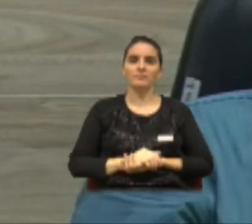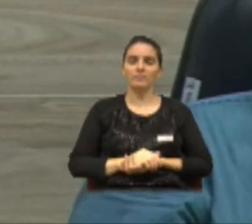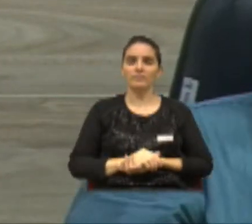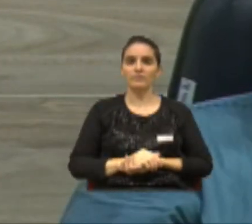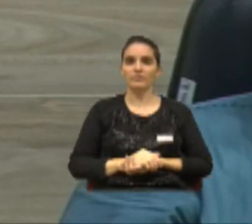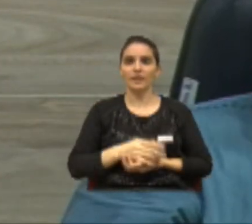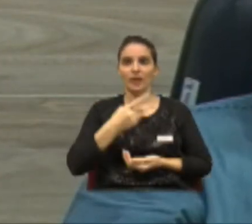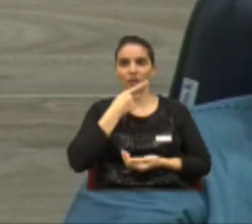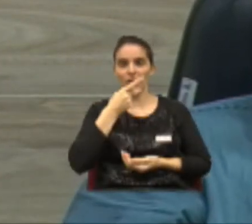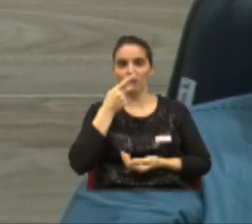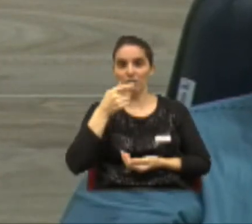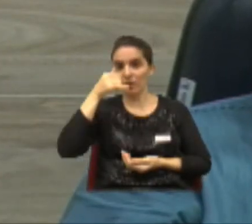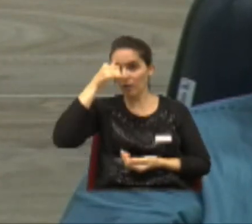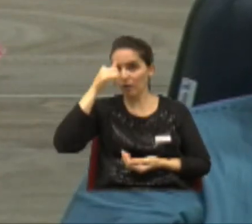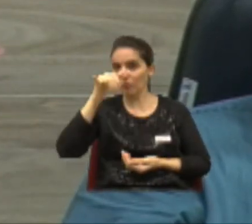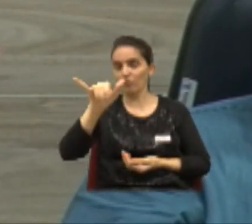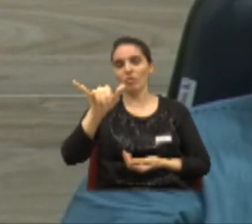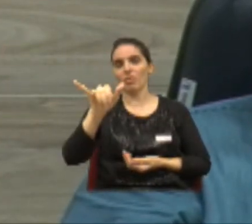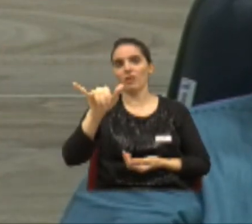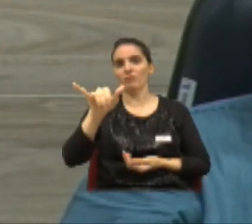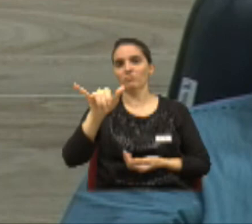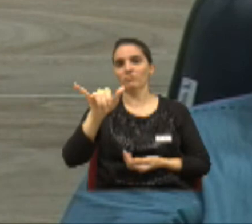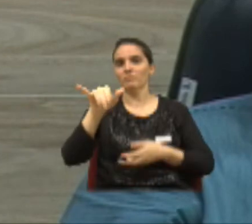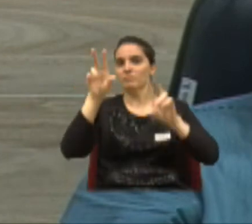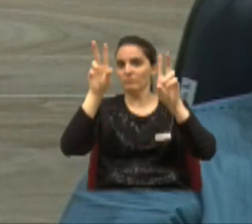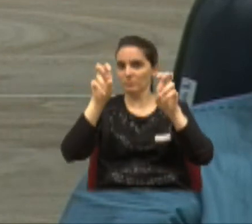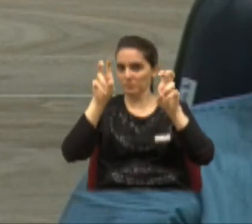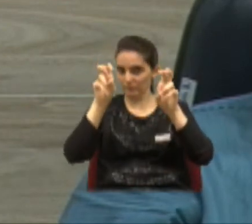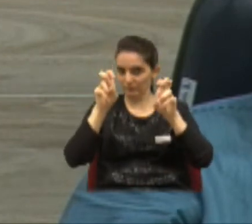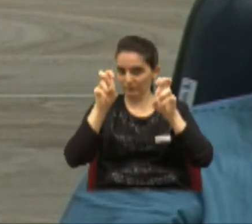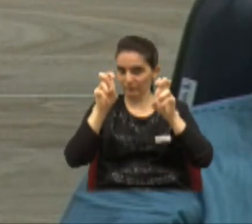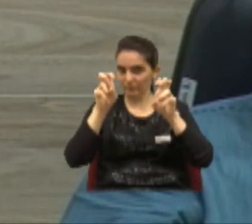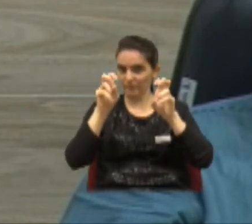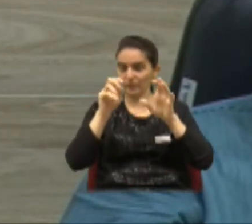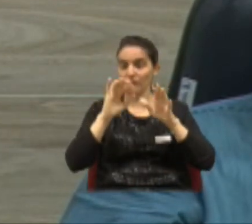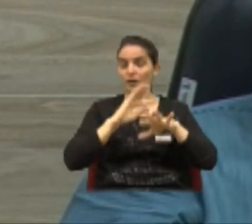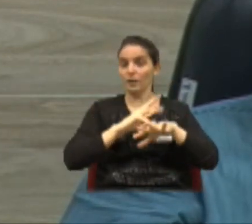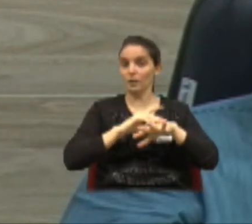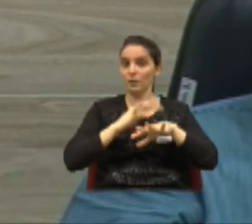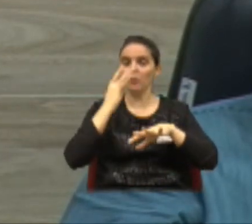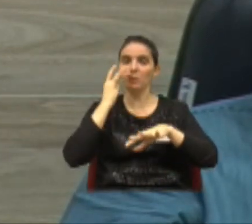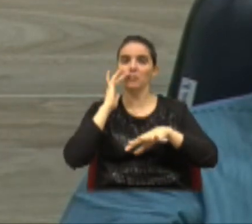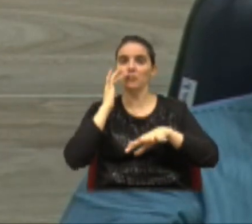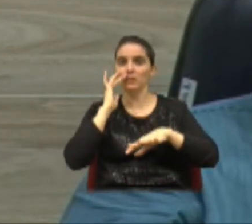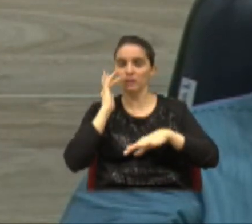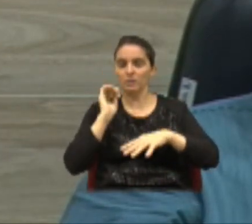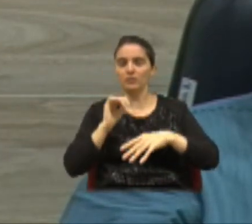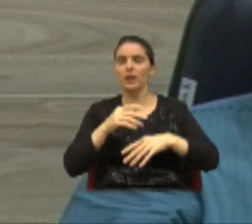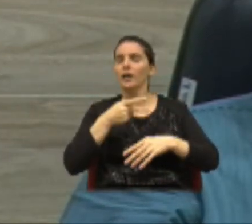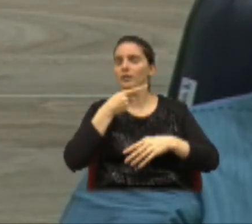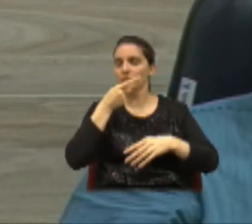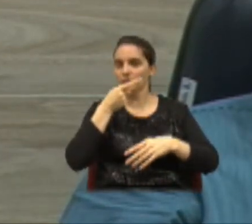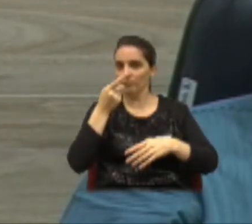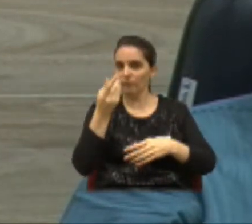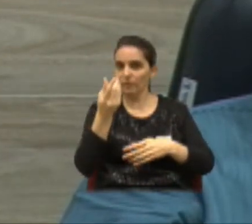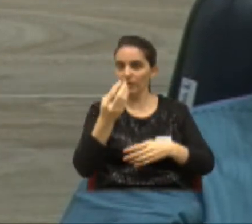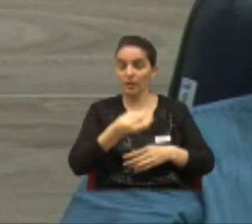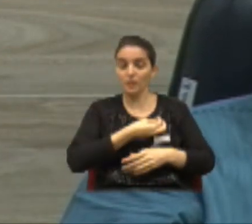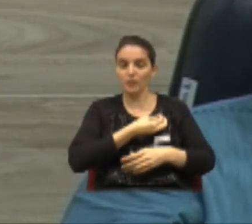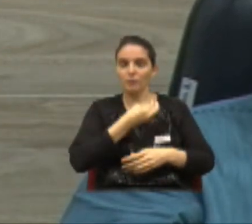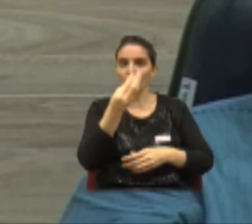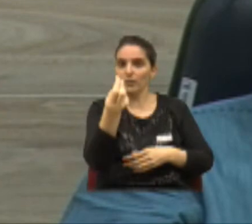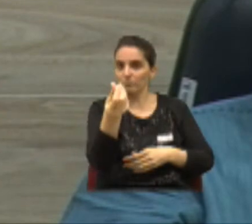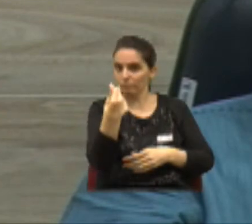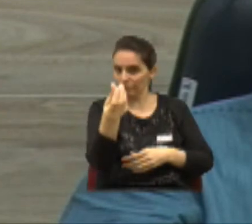está falando de prevenção da, entre aspas, simples osteoporose, pode ter certeza que a gente está falando de qualidade de